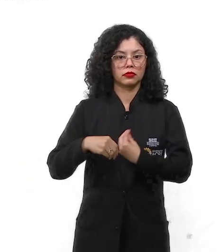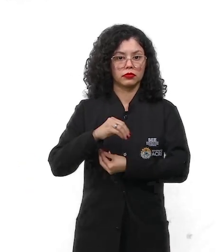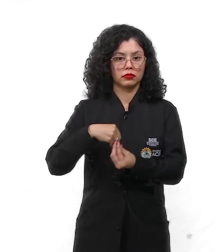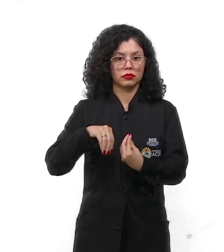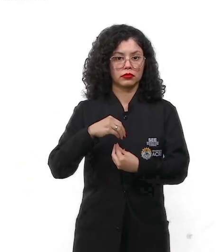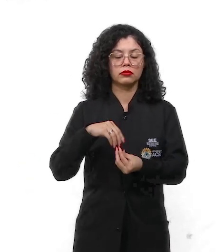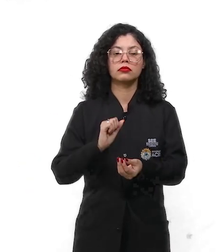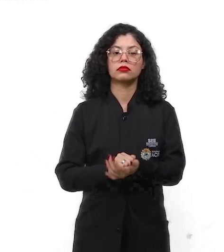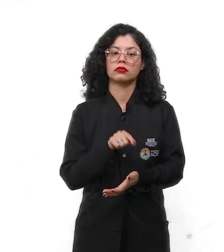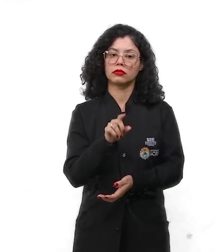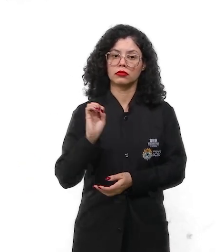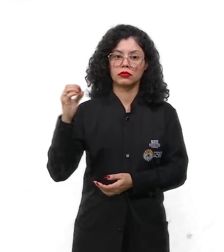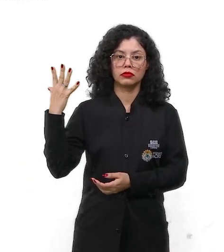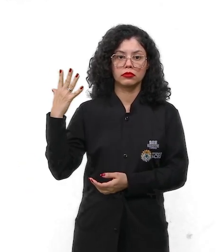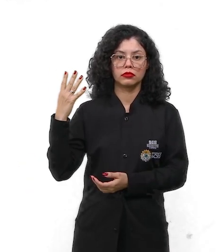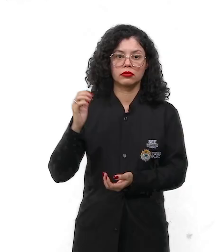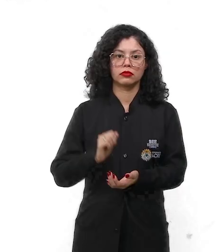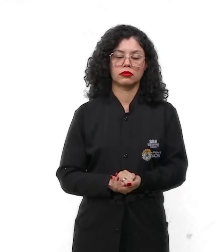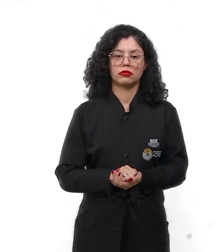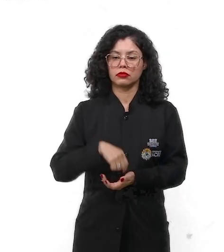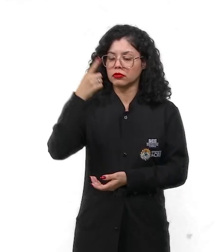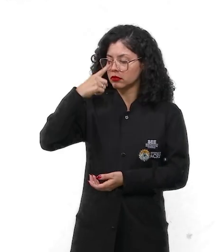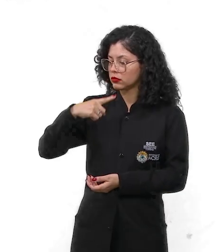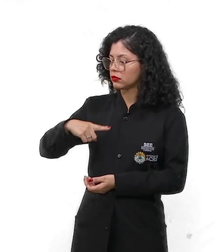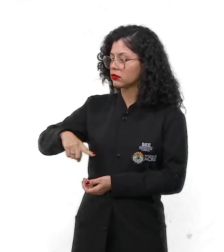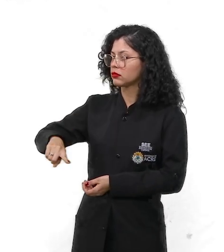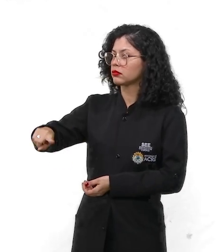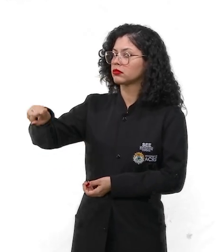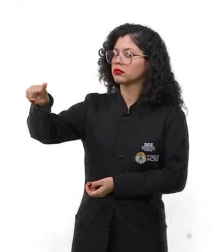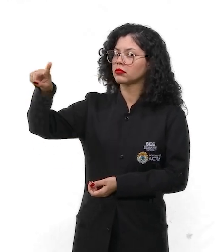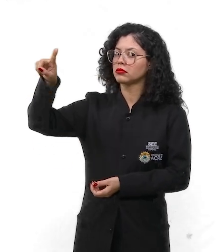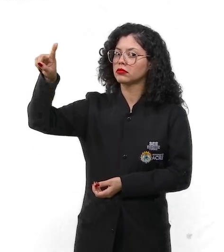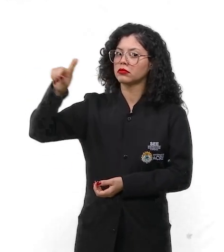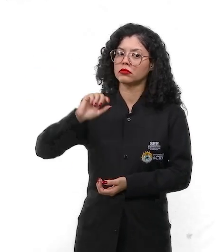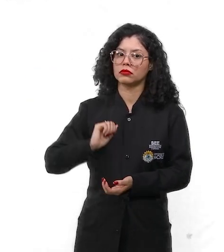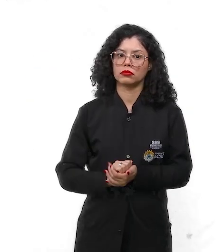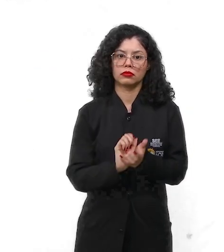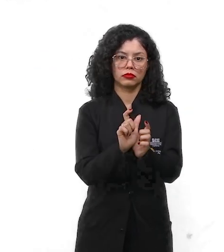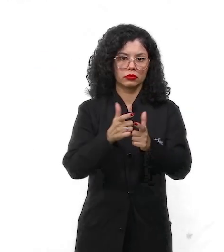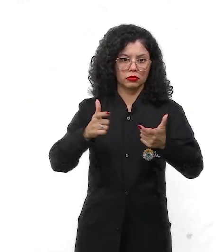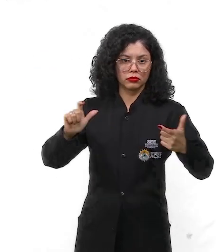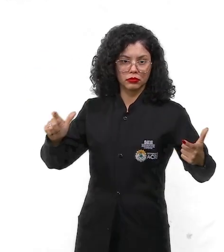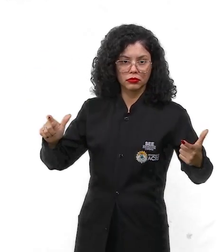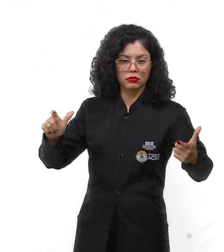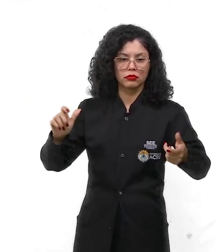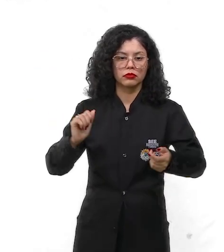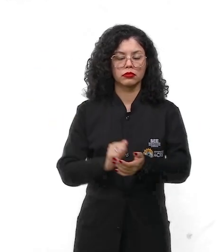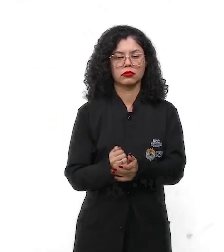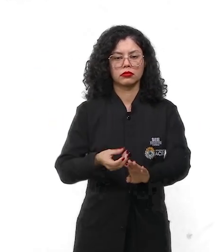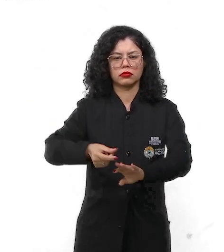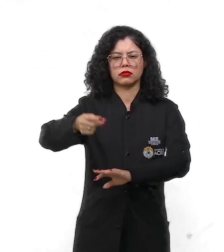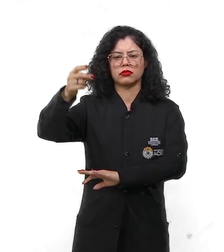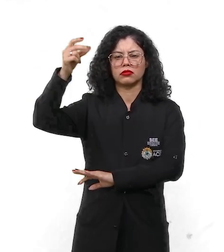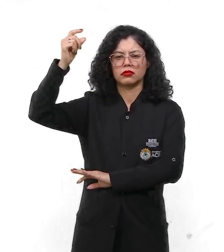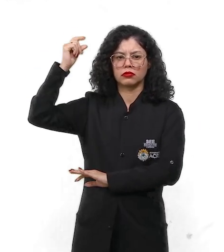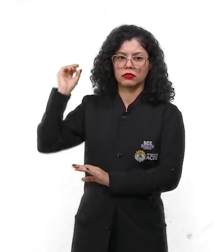nesse caso, são os mamutes, paquidermes peludos extintos há milhares de